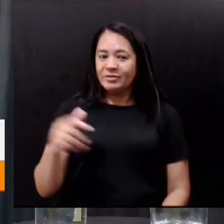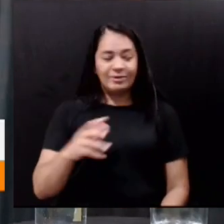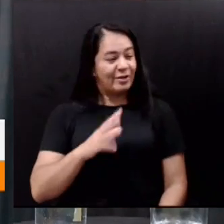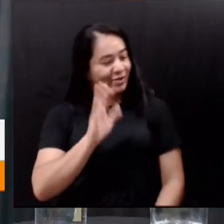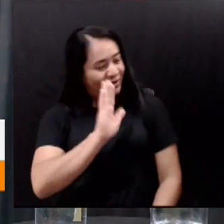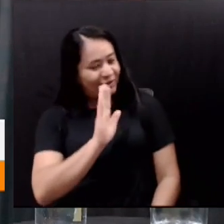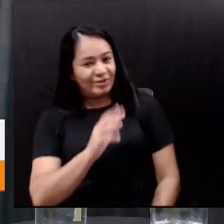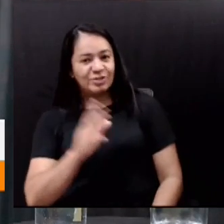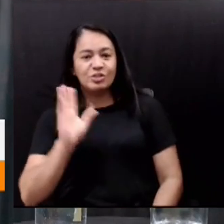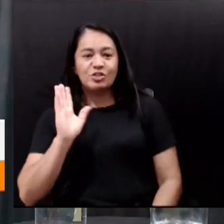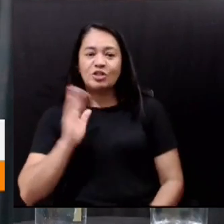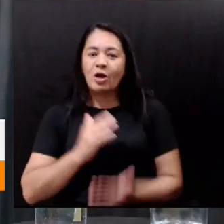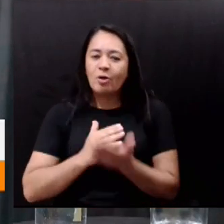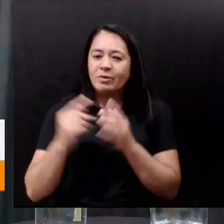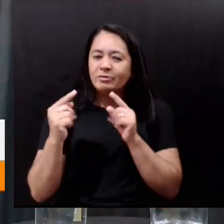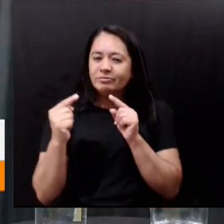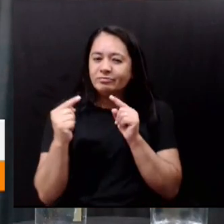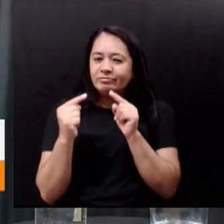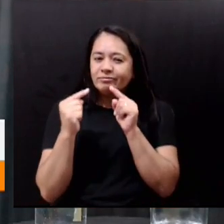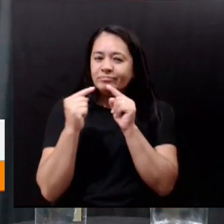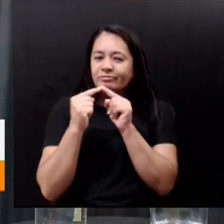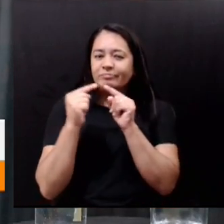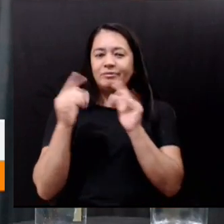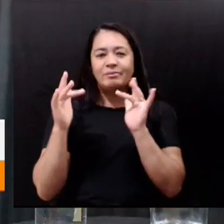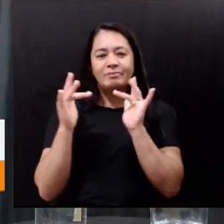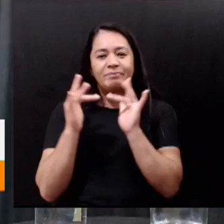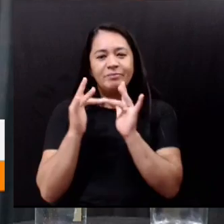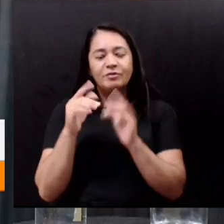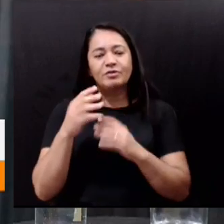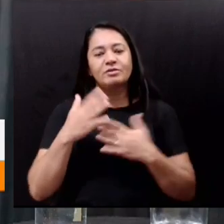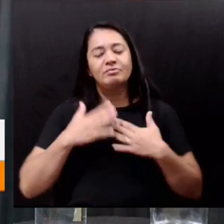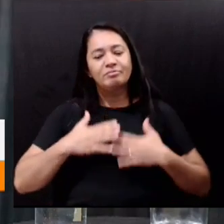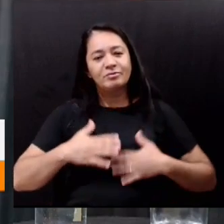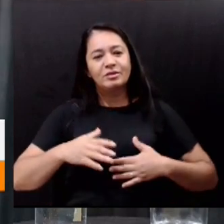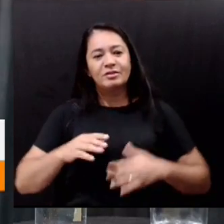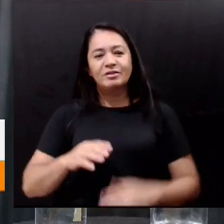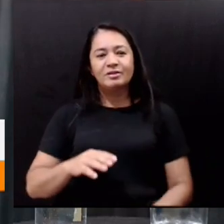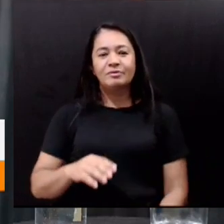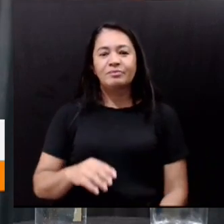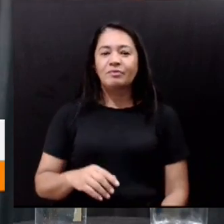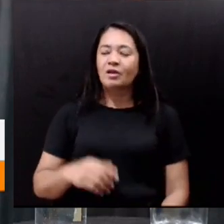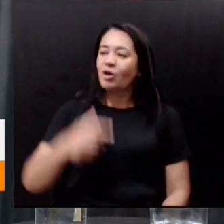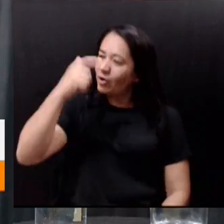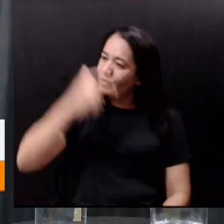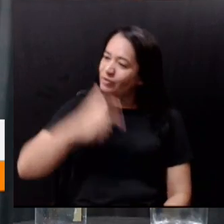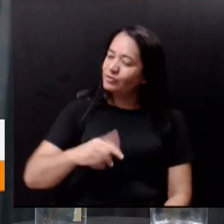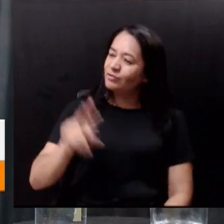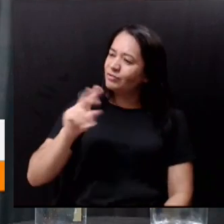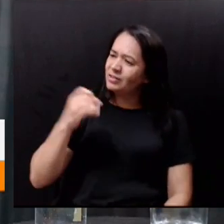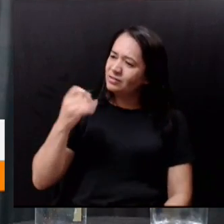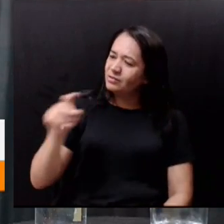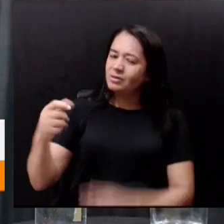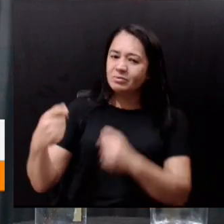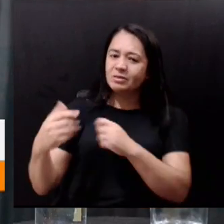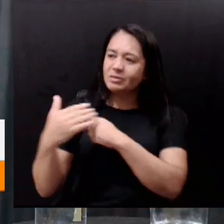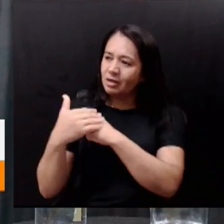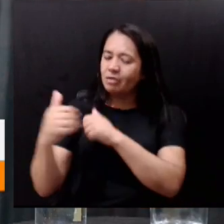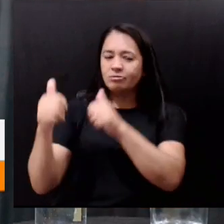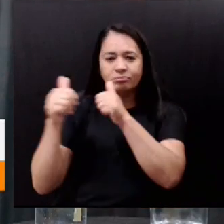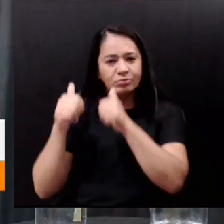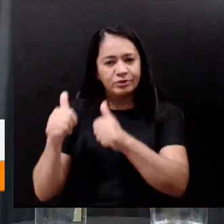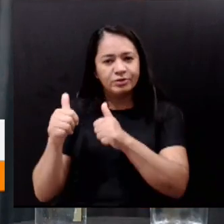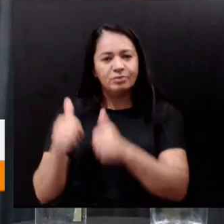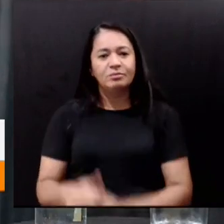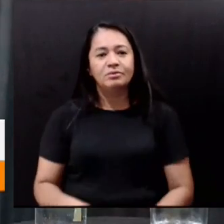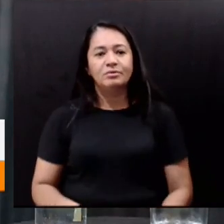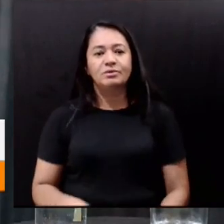por mais que singela, até que você sinta vontade, né, para dizer olha, eu sou fulana, se precisar de alguma coisa, tô aqui, né, eu acho que a gente vai criando esse